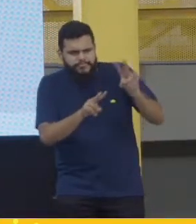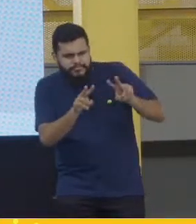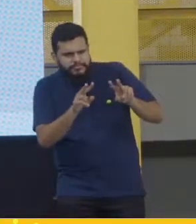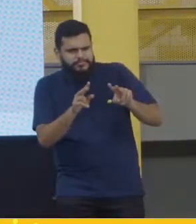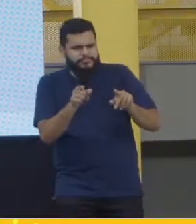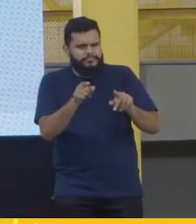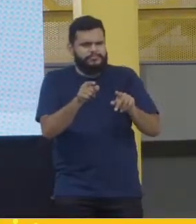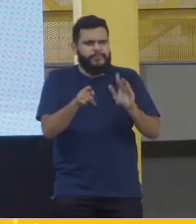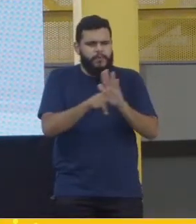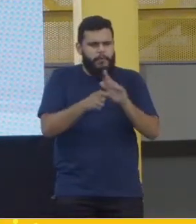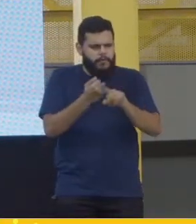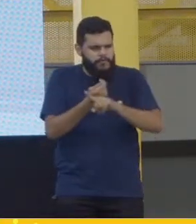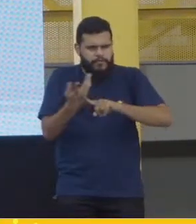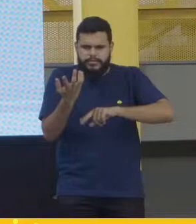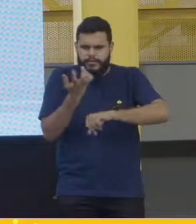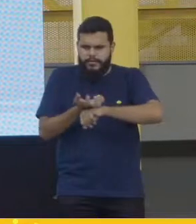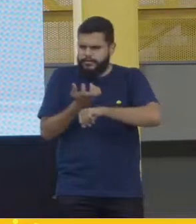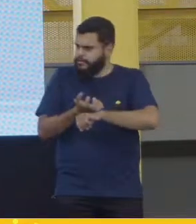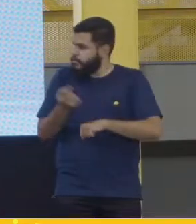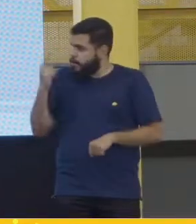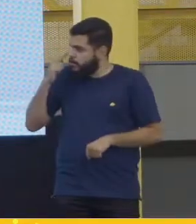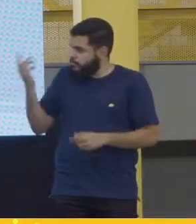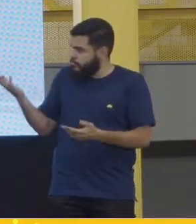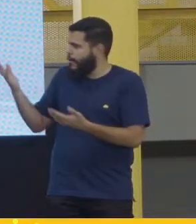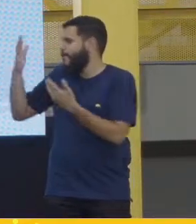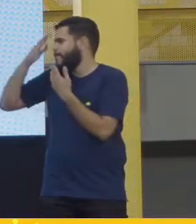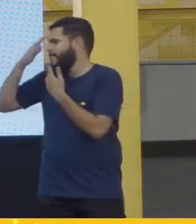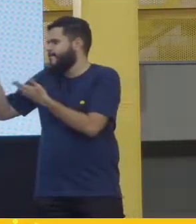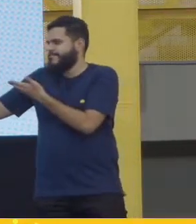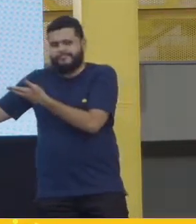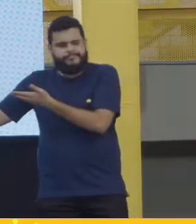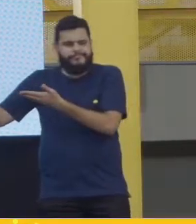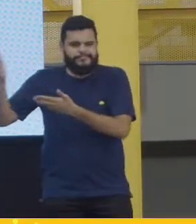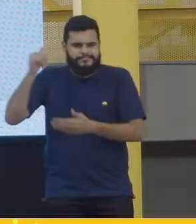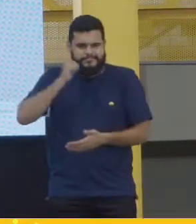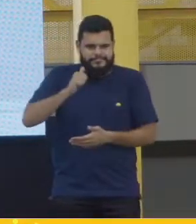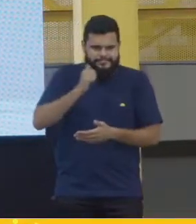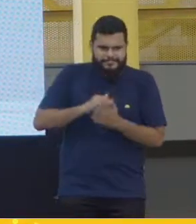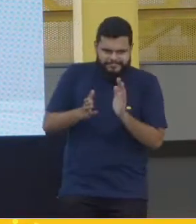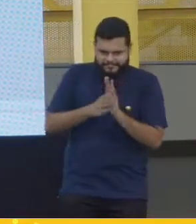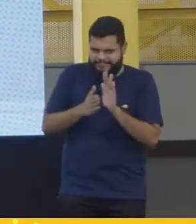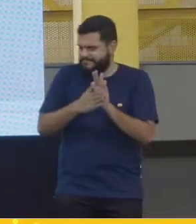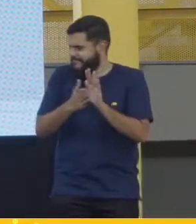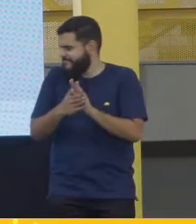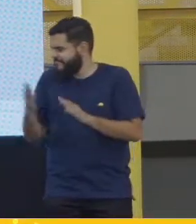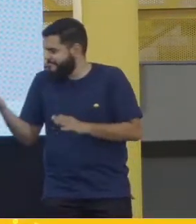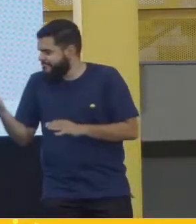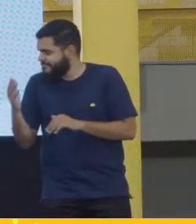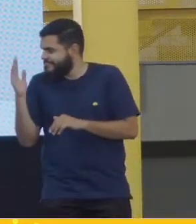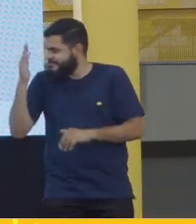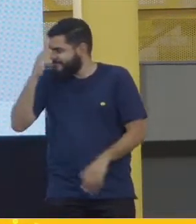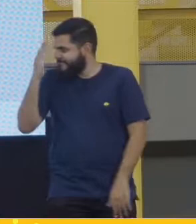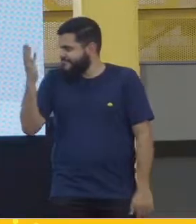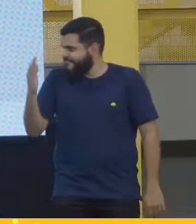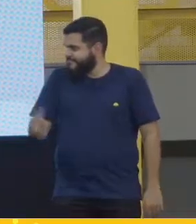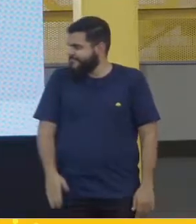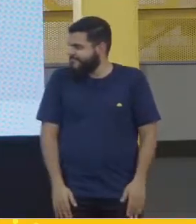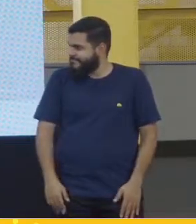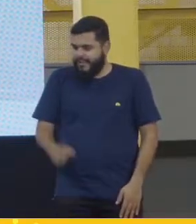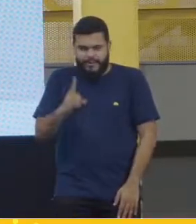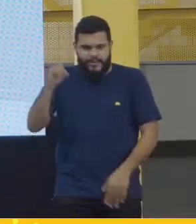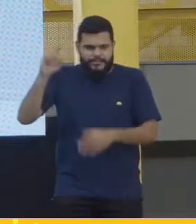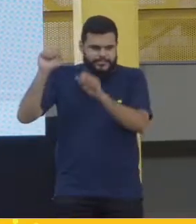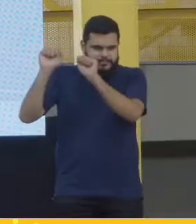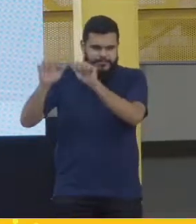é? Muito obrigado pela sua ajuda, Sara. Muito agradecido, Deus